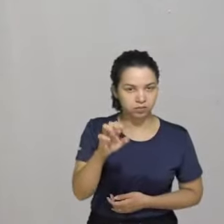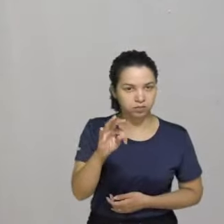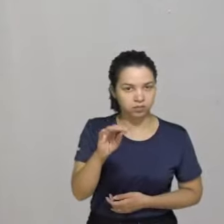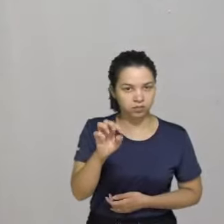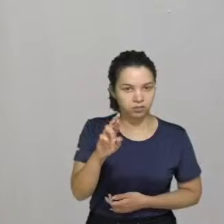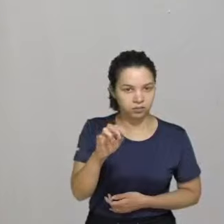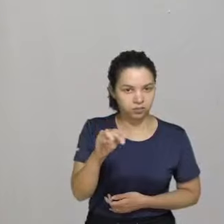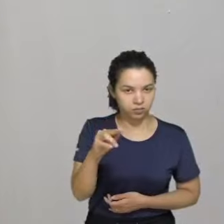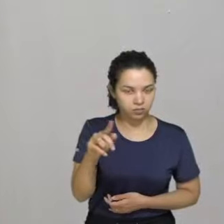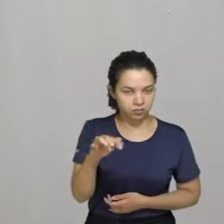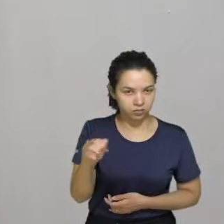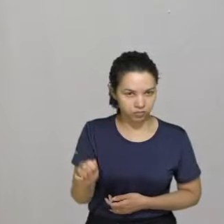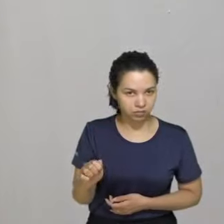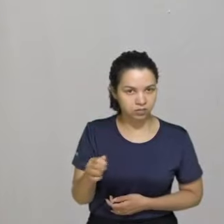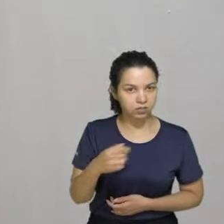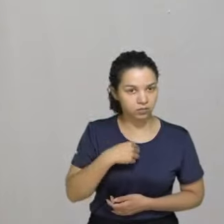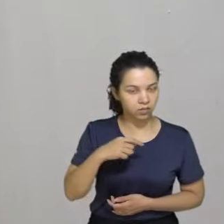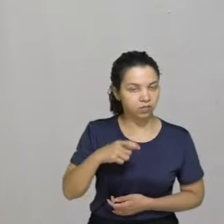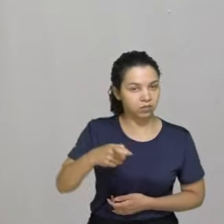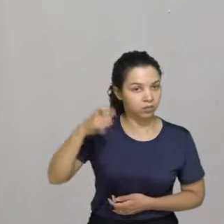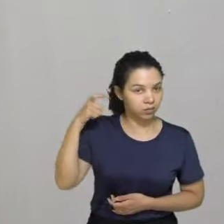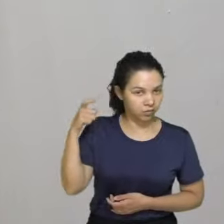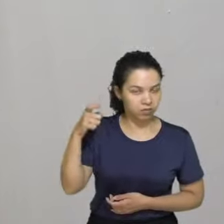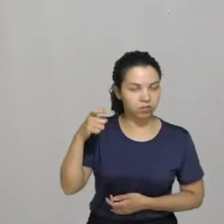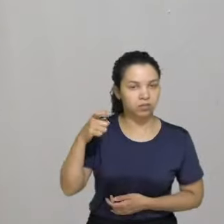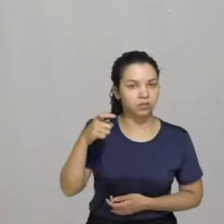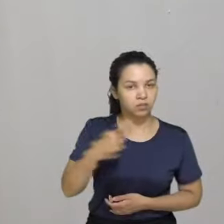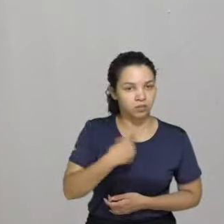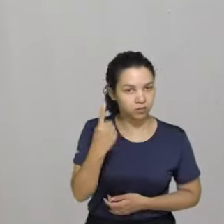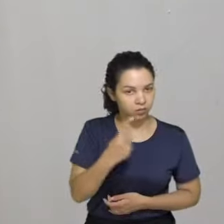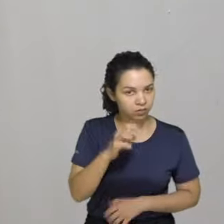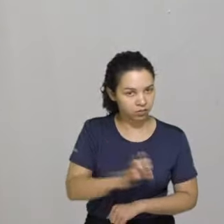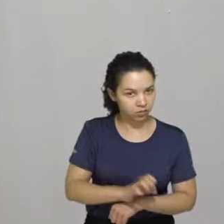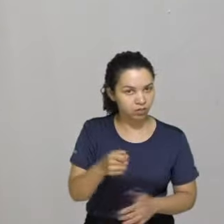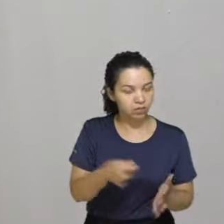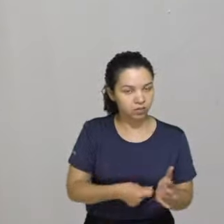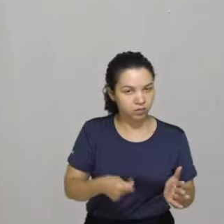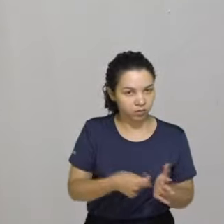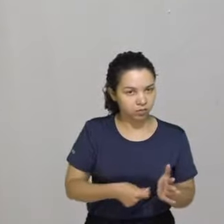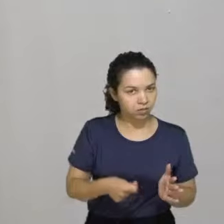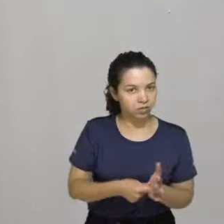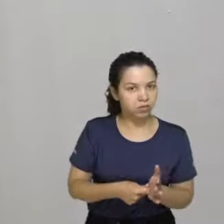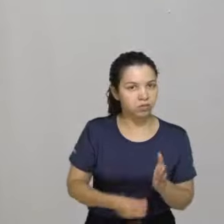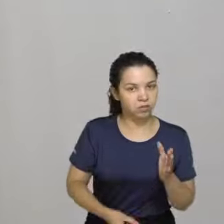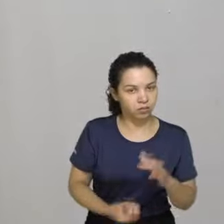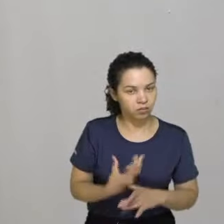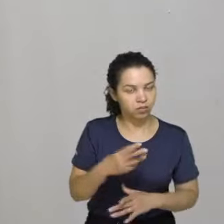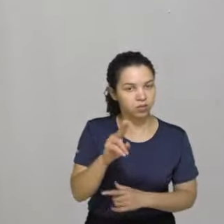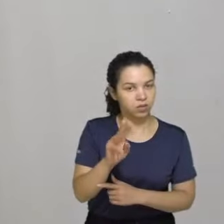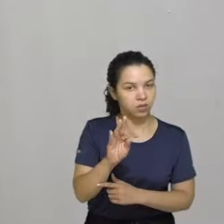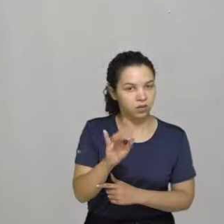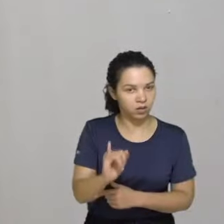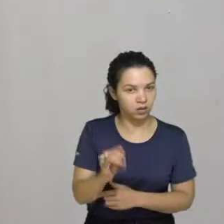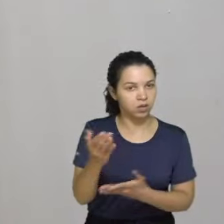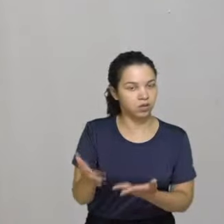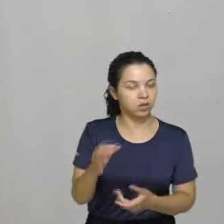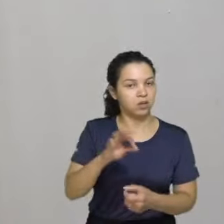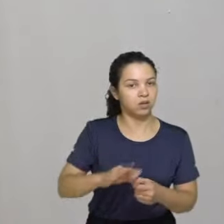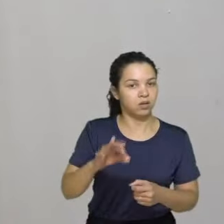antes de me tornar deputado estadual, eu já lutava para a construção da tão sonhada UTI daquela instituição. E